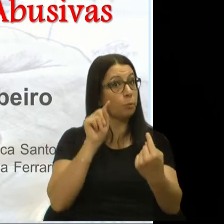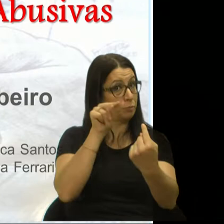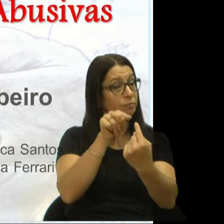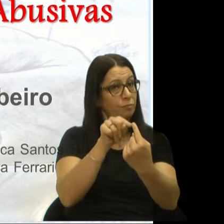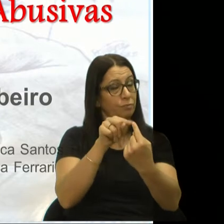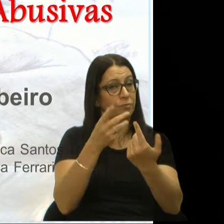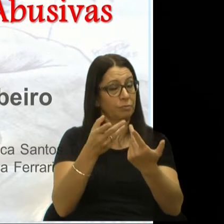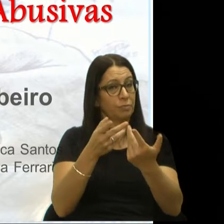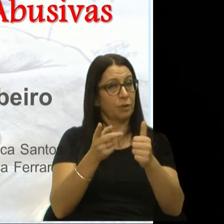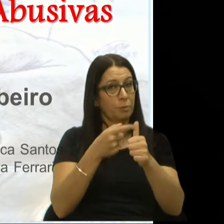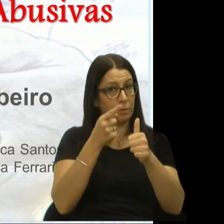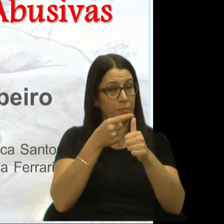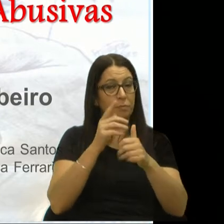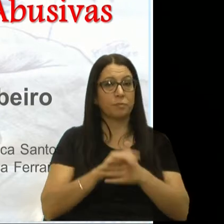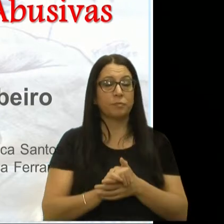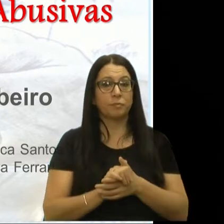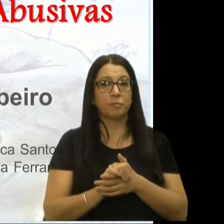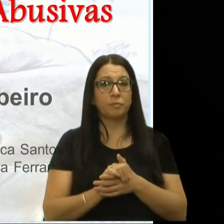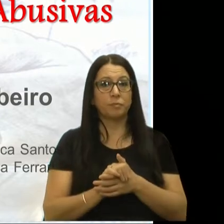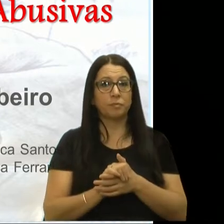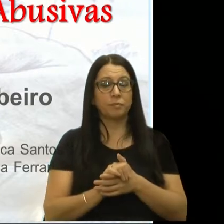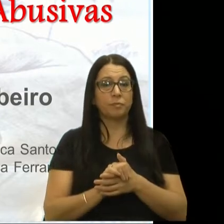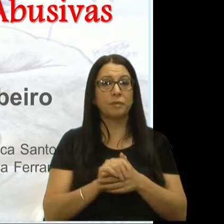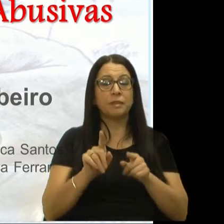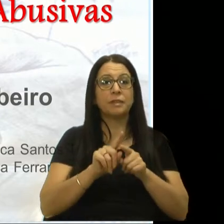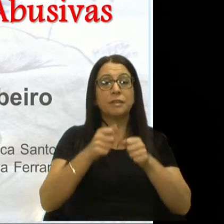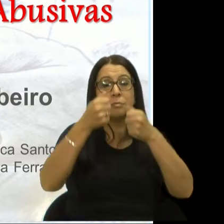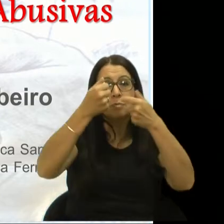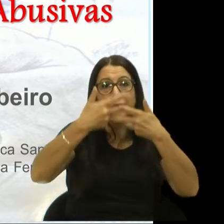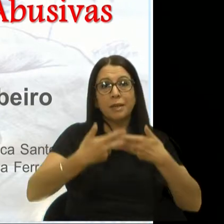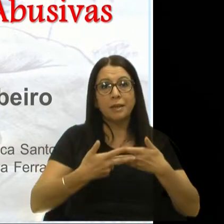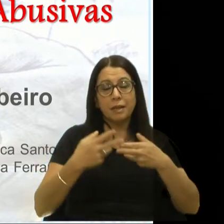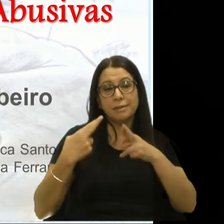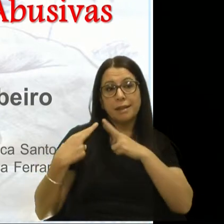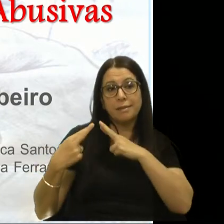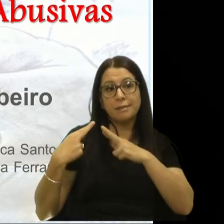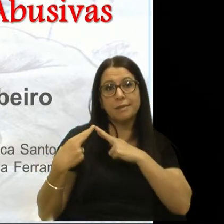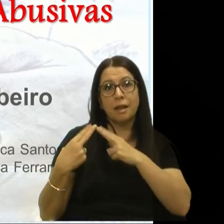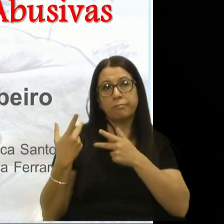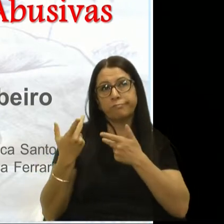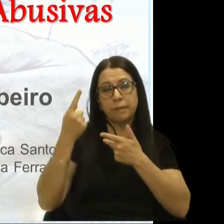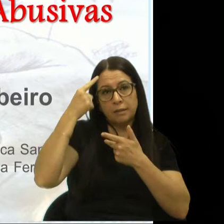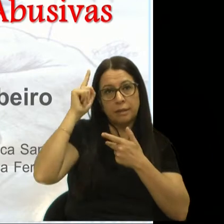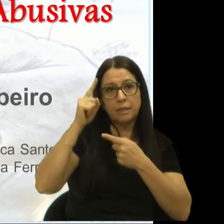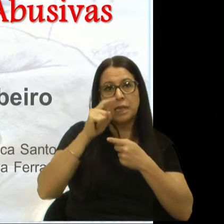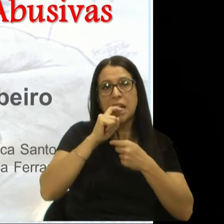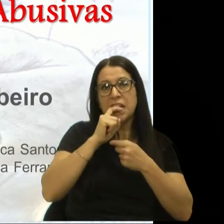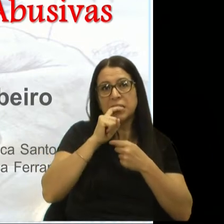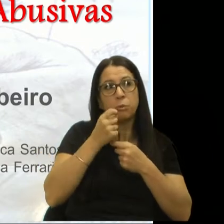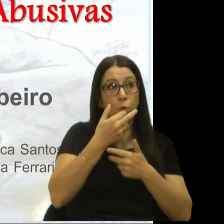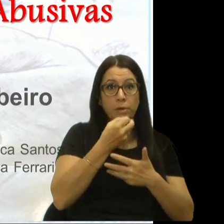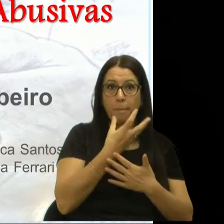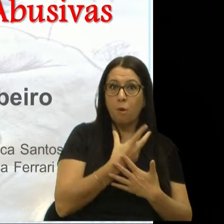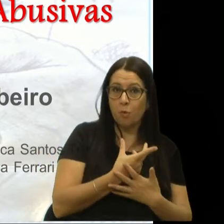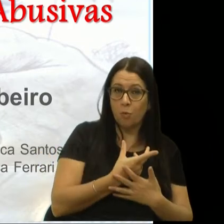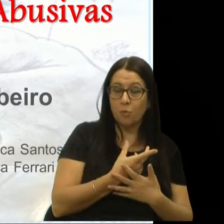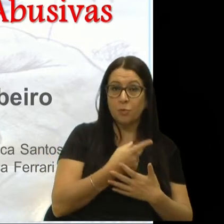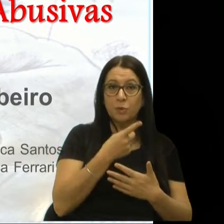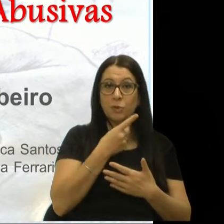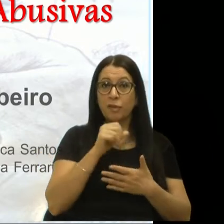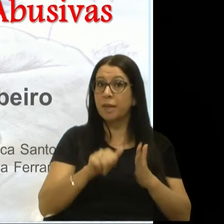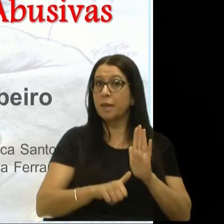Que o primeiro seria desmistificar a relação, aquela ideia de que o ciúme é uma coisa boa e que ele só